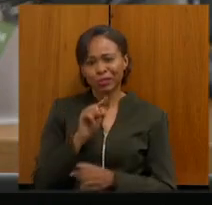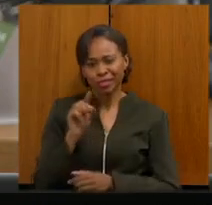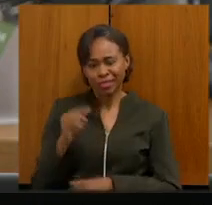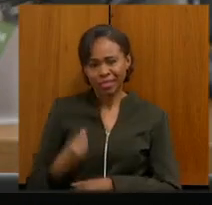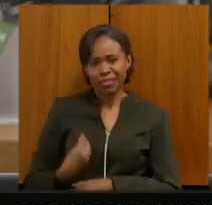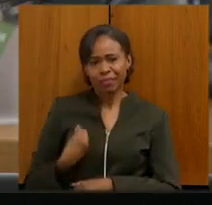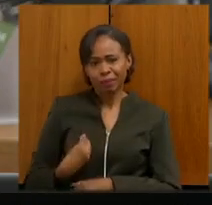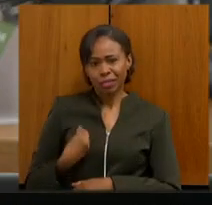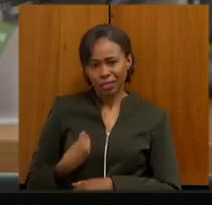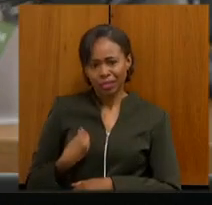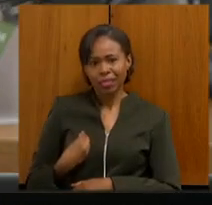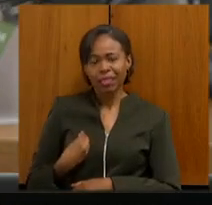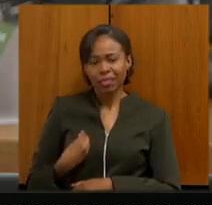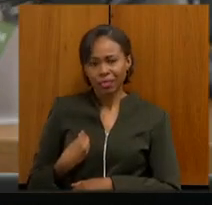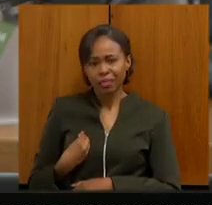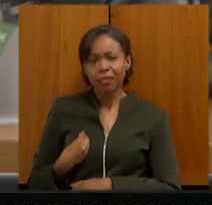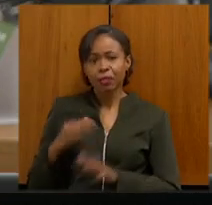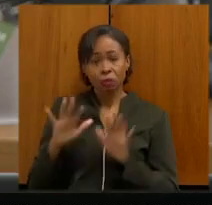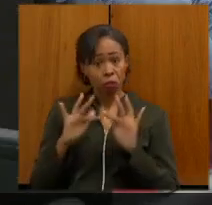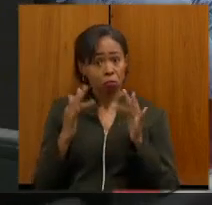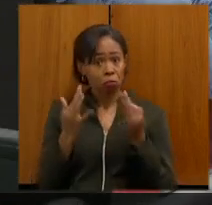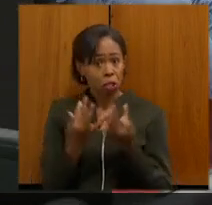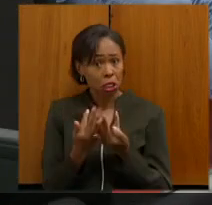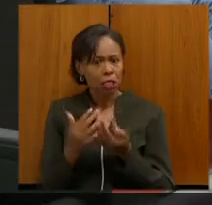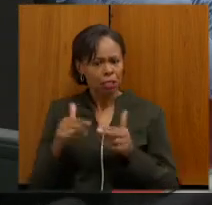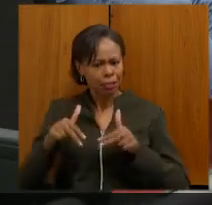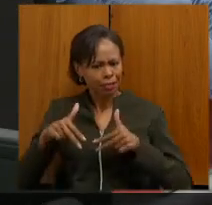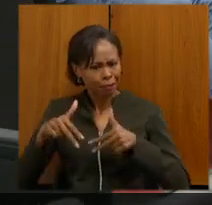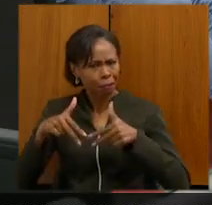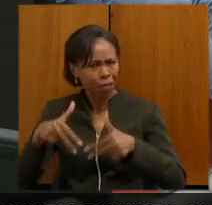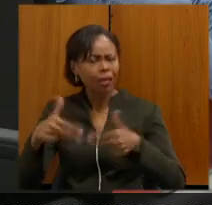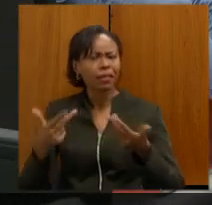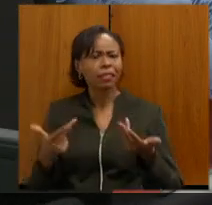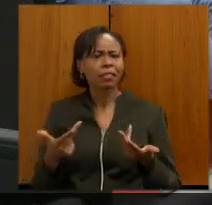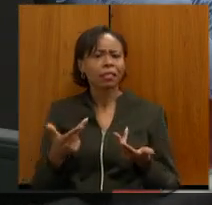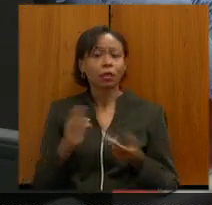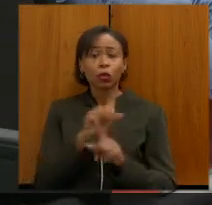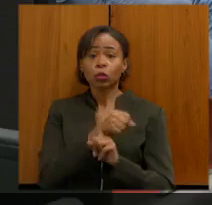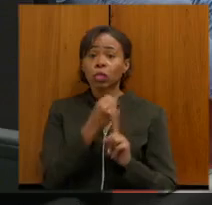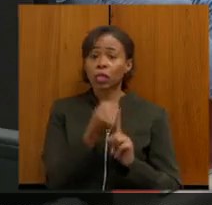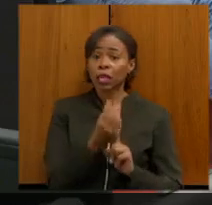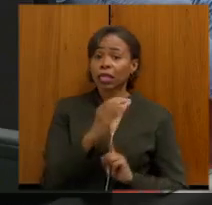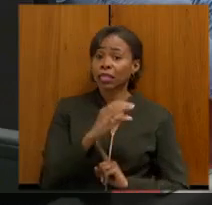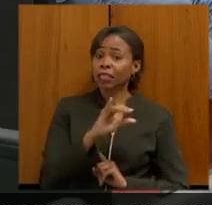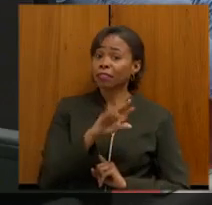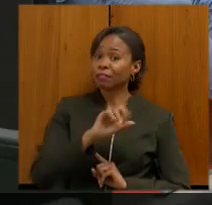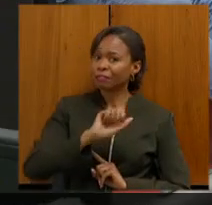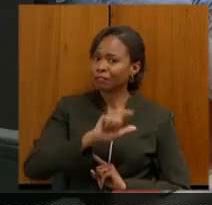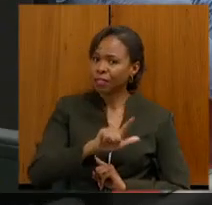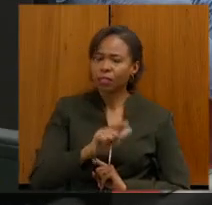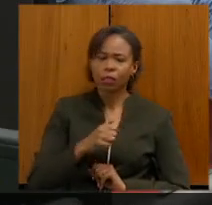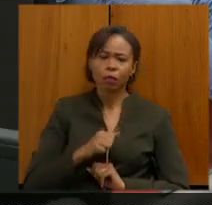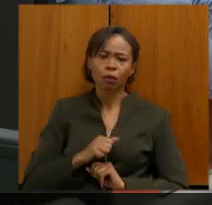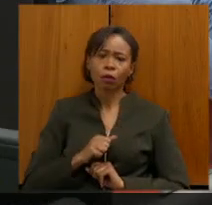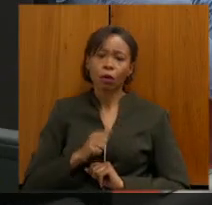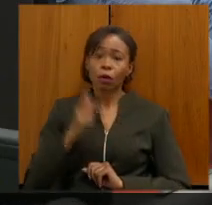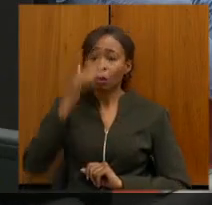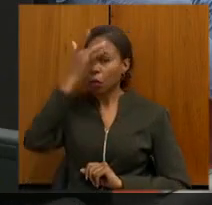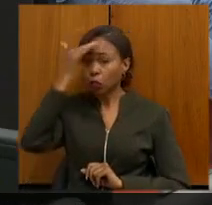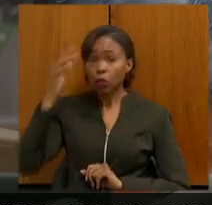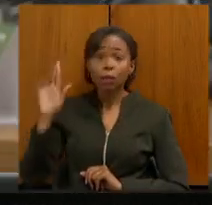presentes né todas as pessoas famílias militantes é sociedade civil organizada e representantes